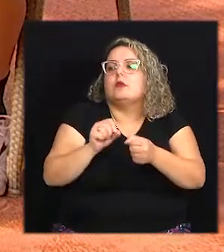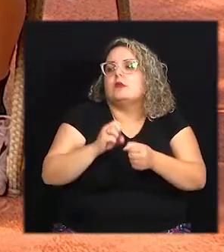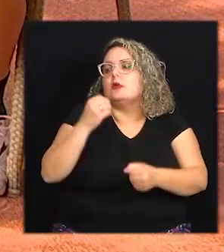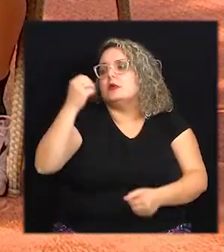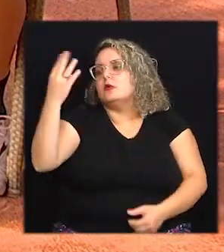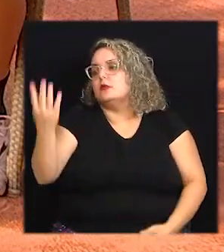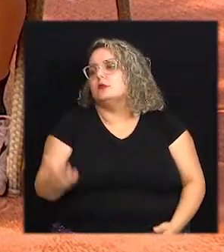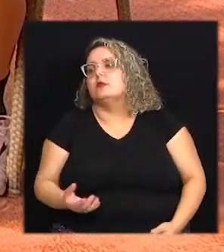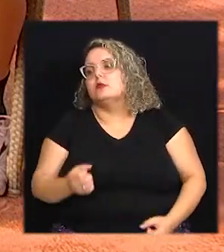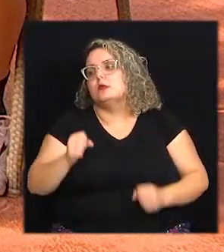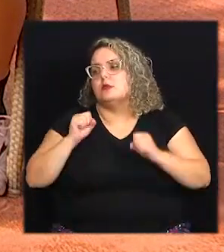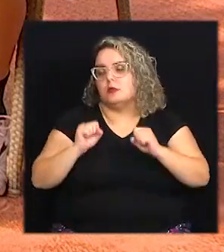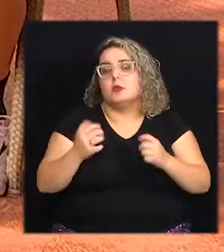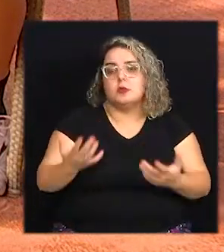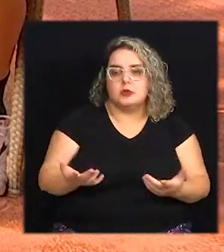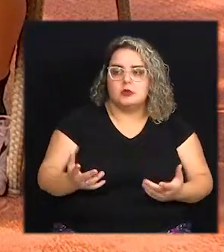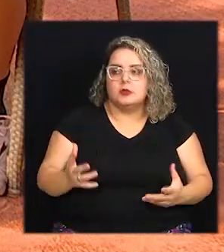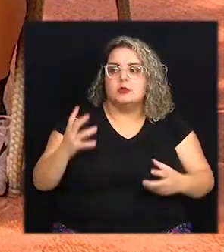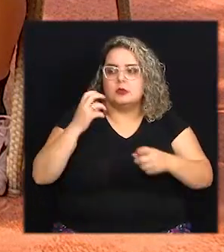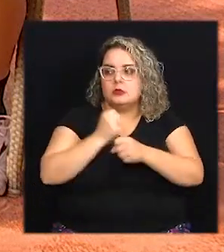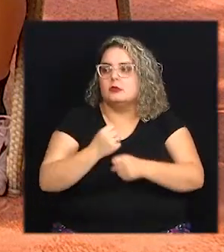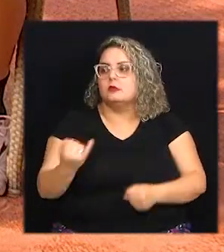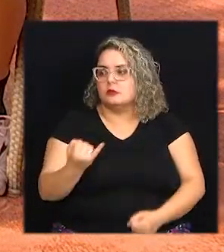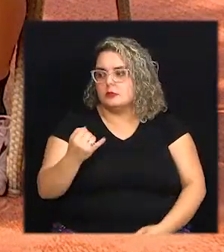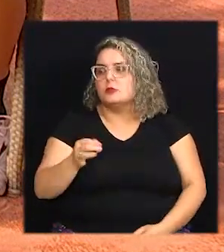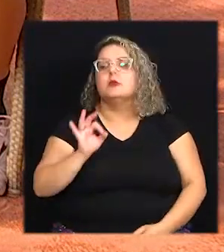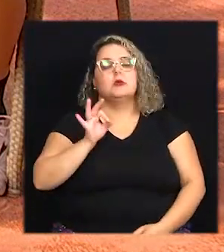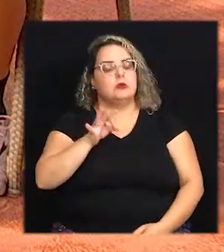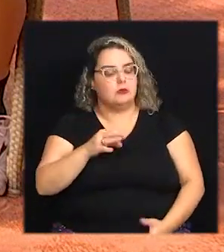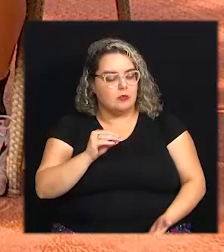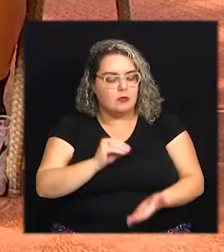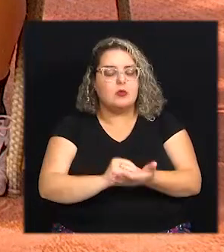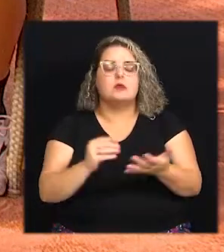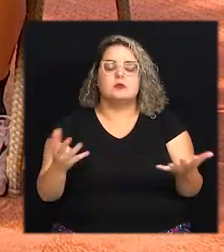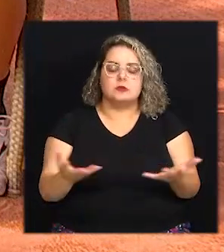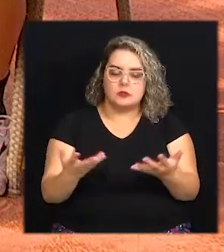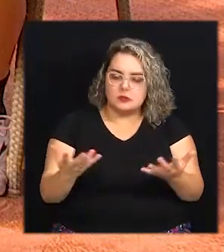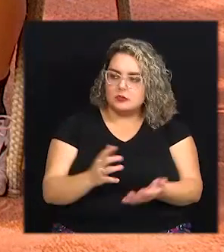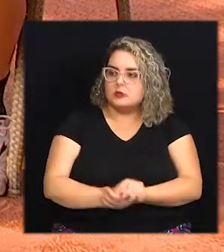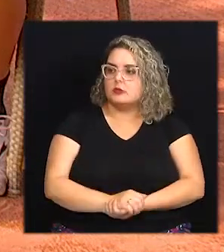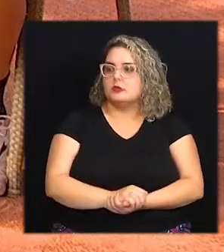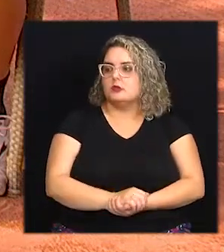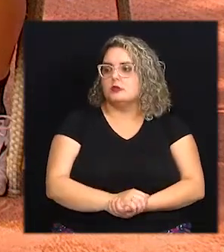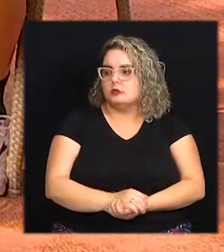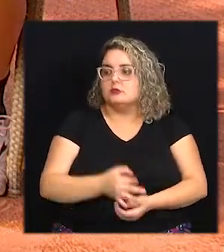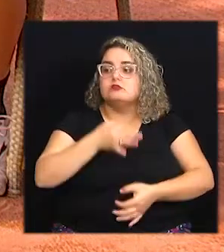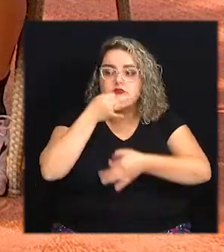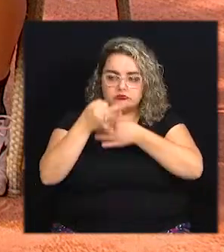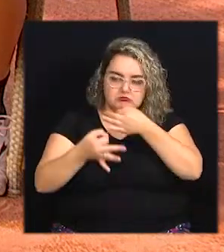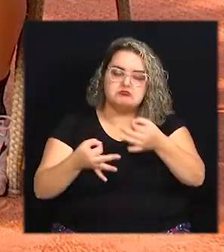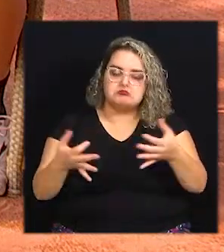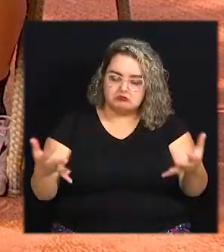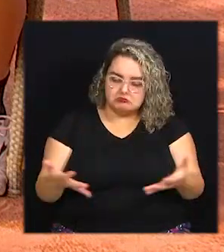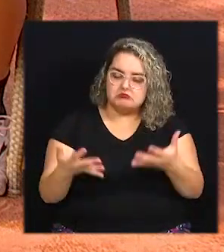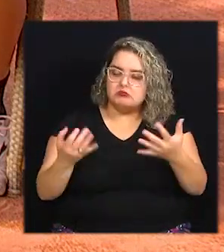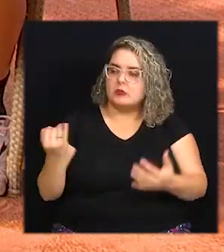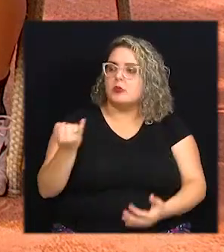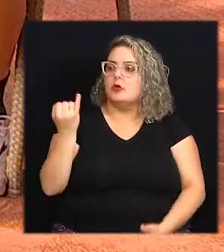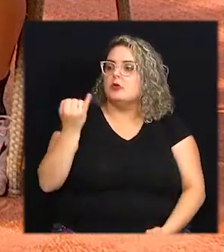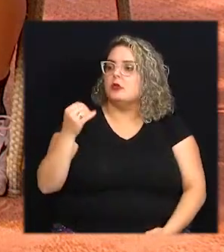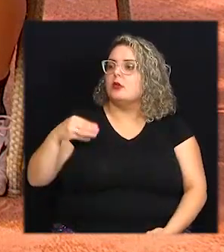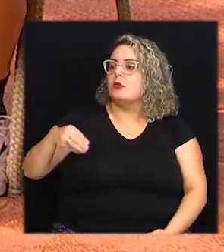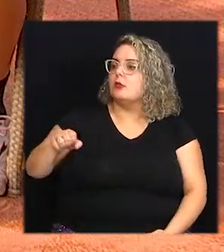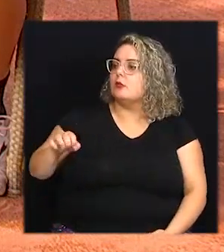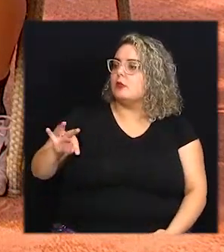financeira, como é que ela vai fazer bem viajar difícil. para poder ganhar esses pontos que são importantes, Falta né? incentivo, falta incentivo. Então é uma crítica